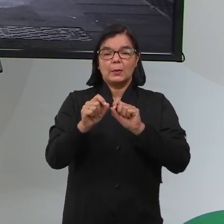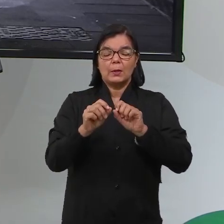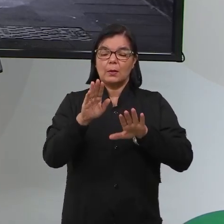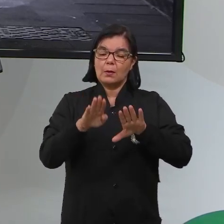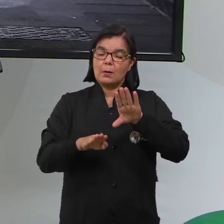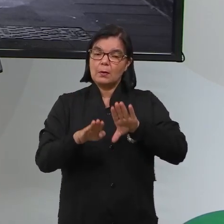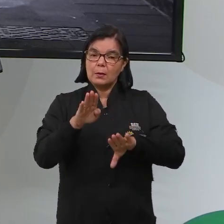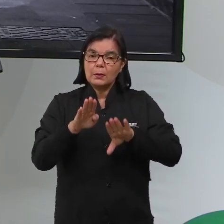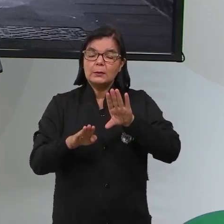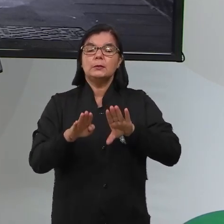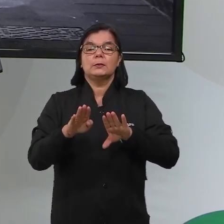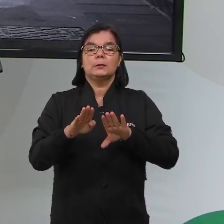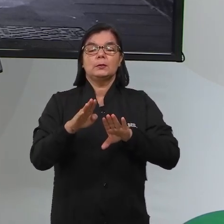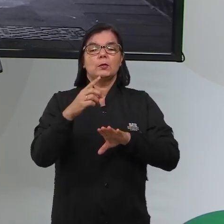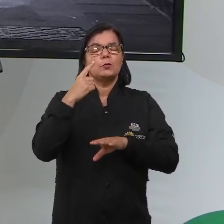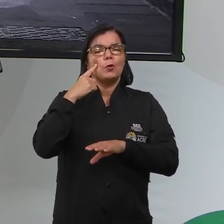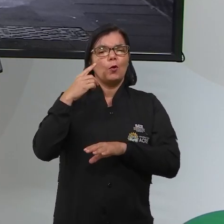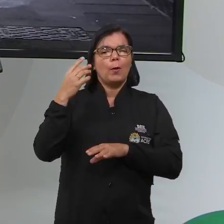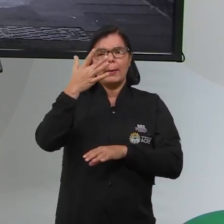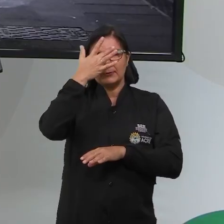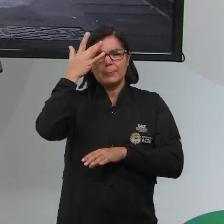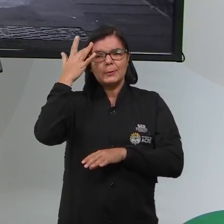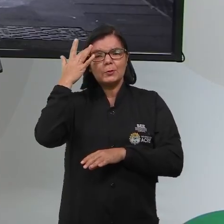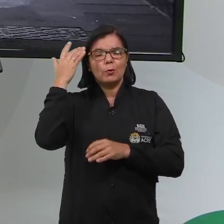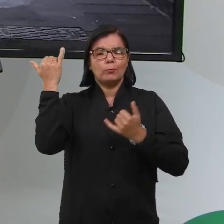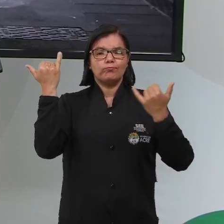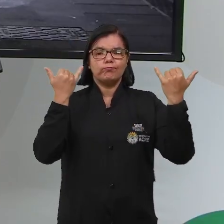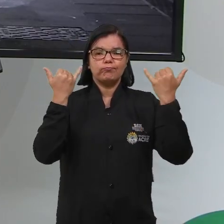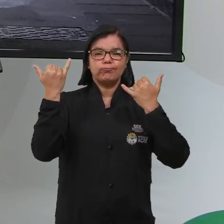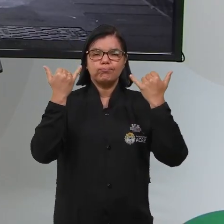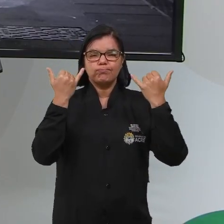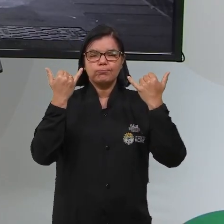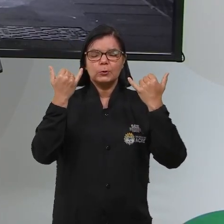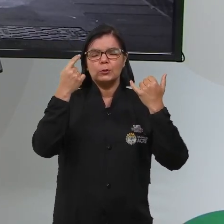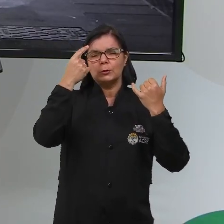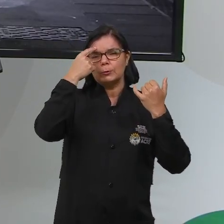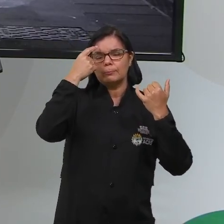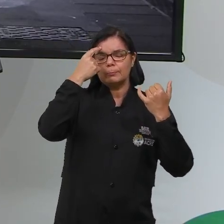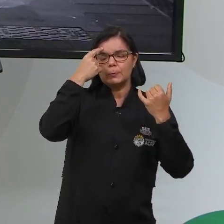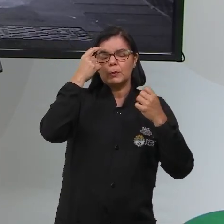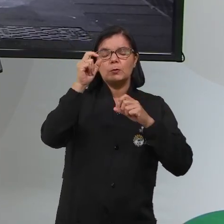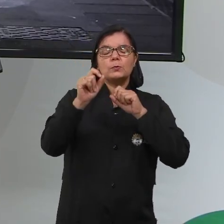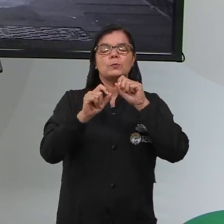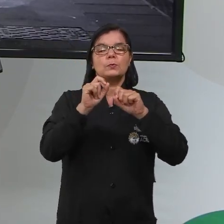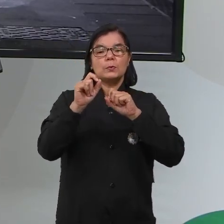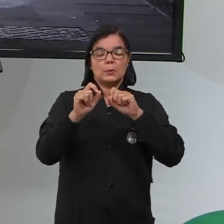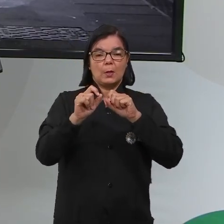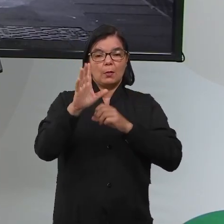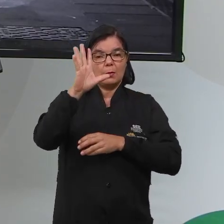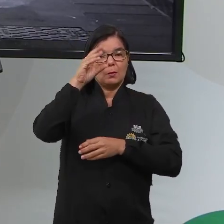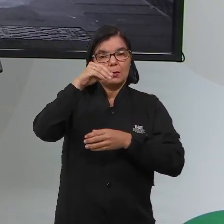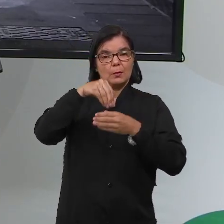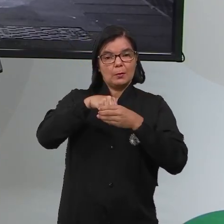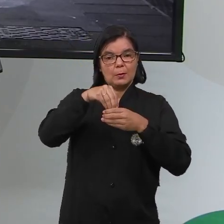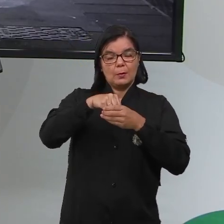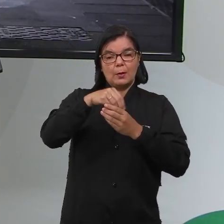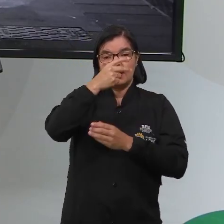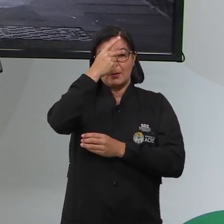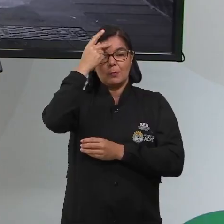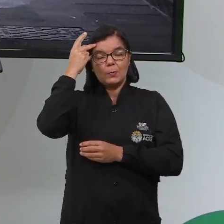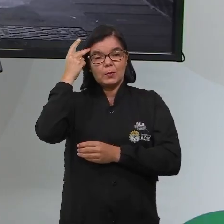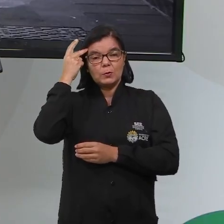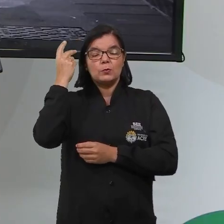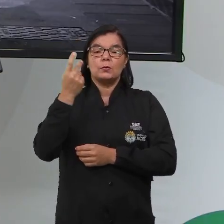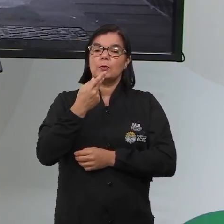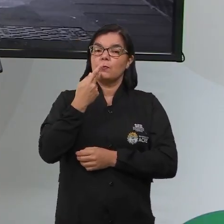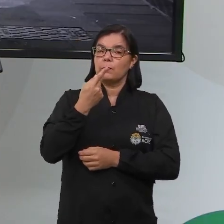das vezes nós ouvimos alguns pensamentos primários que são externalizados pelas pessoas que